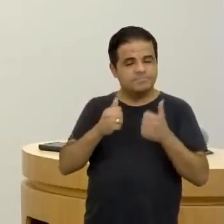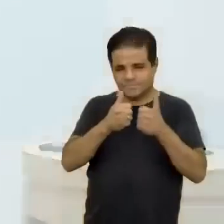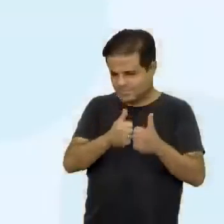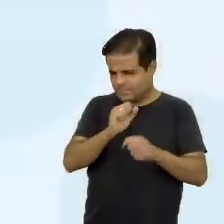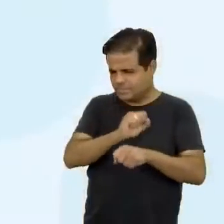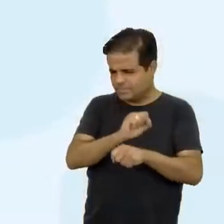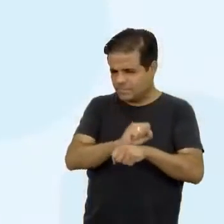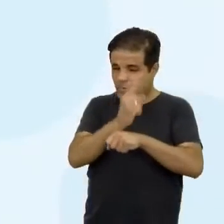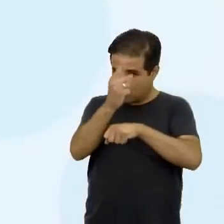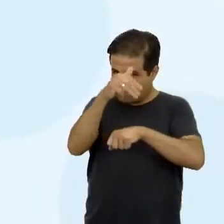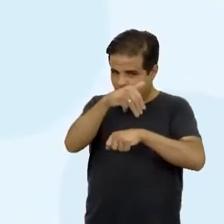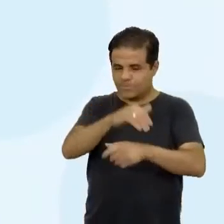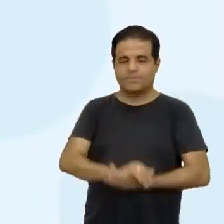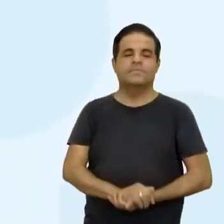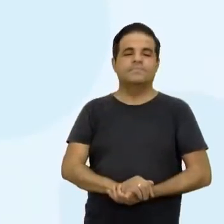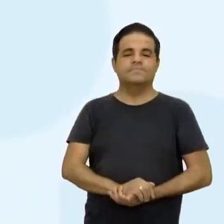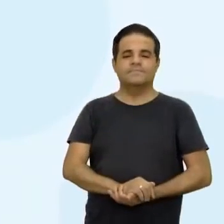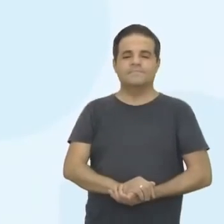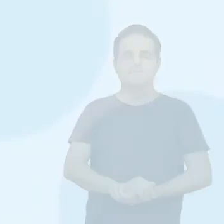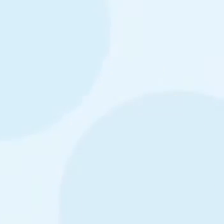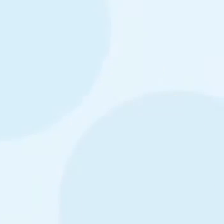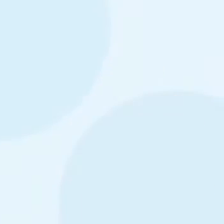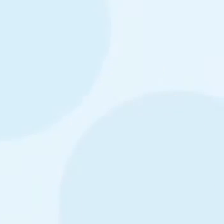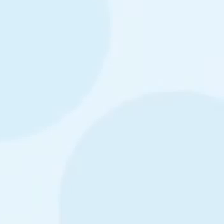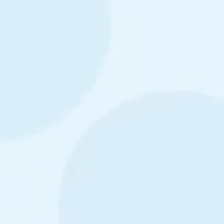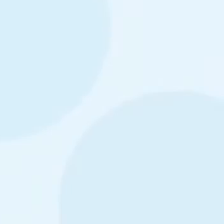e a gente já volta daqui um minuto